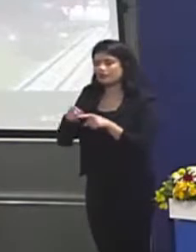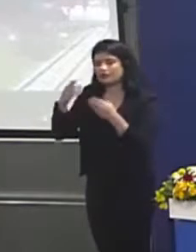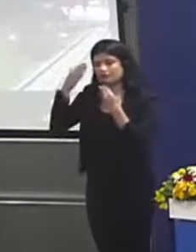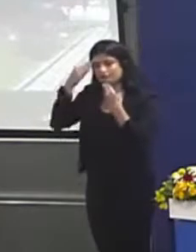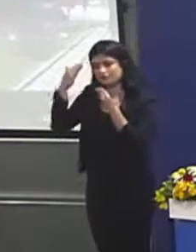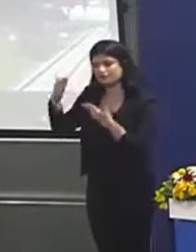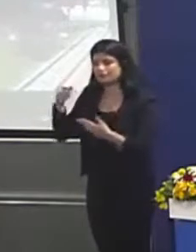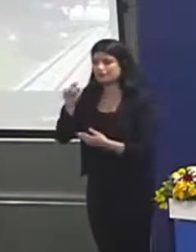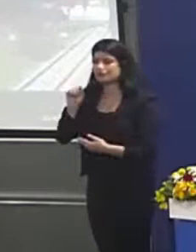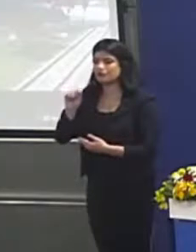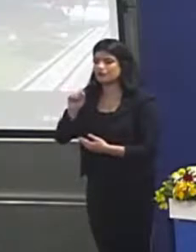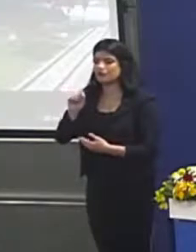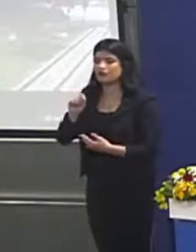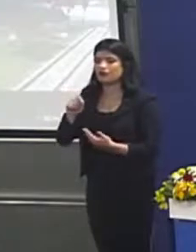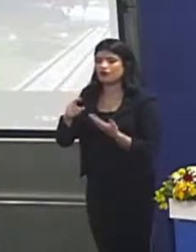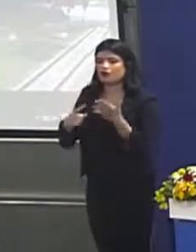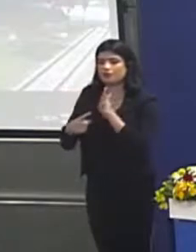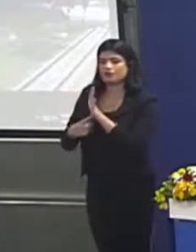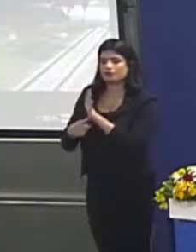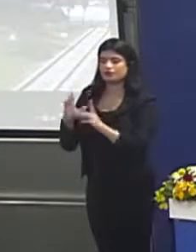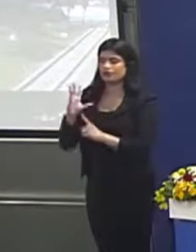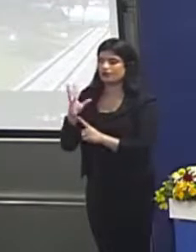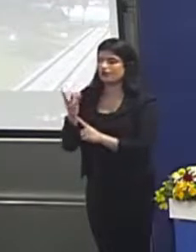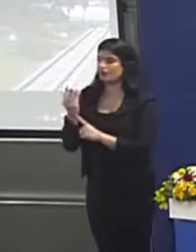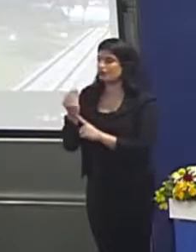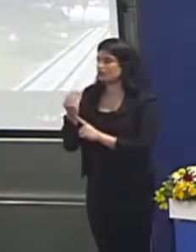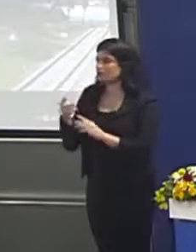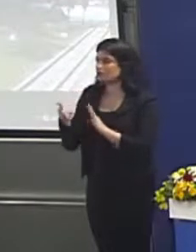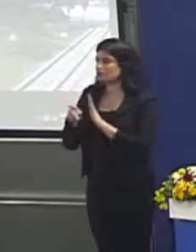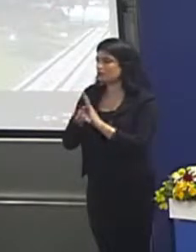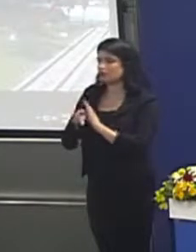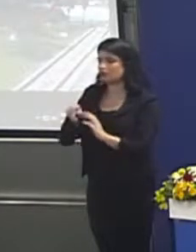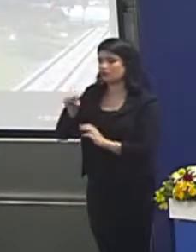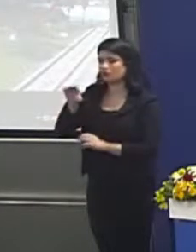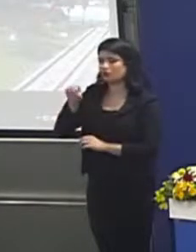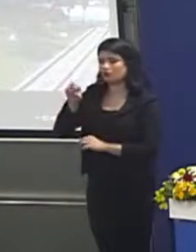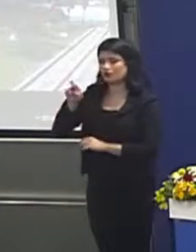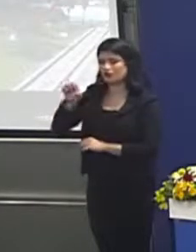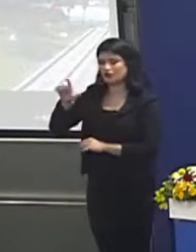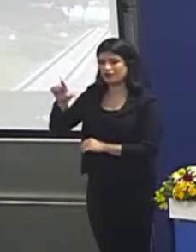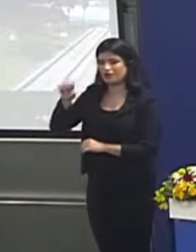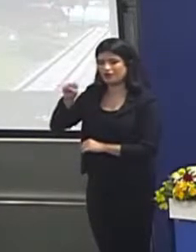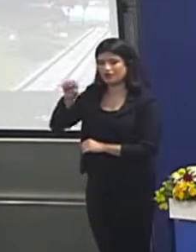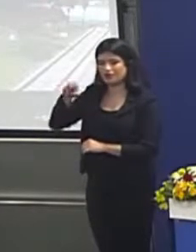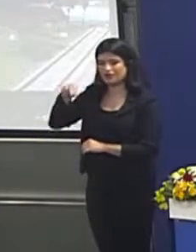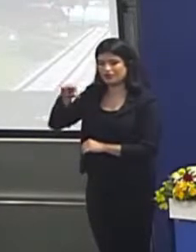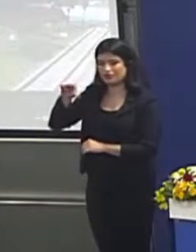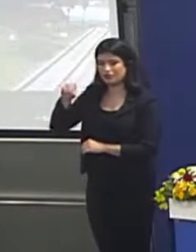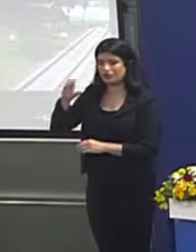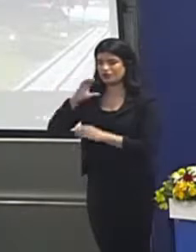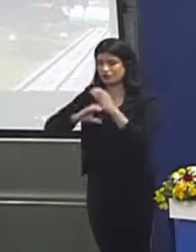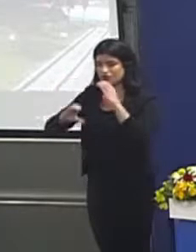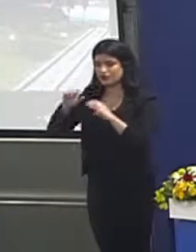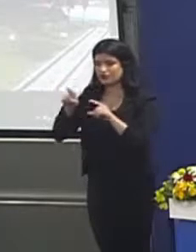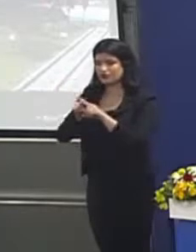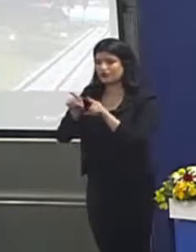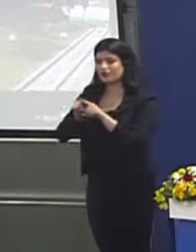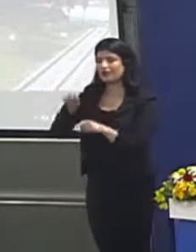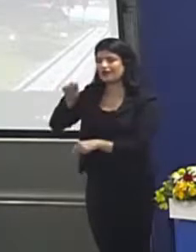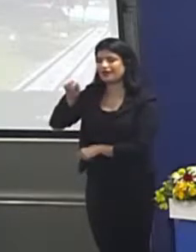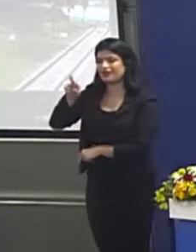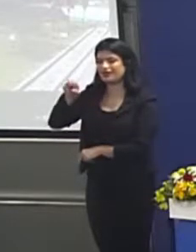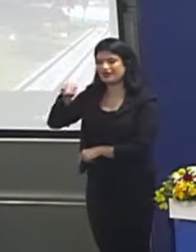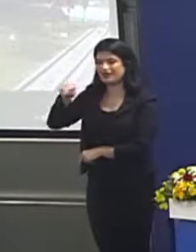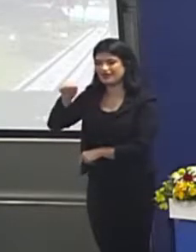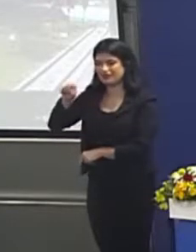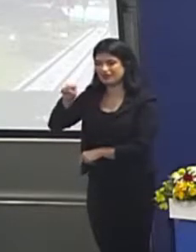as apresentações artísticas do Coral Cênico Cidadão Cantantes e a cantora Aliana